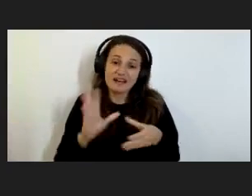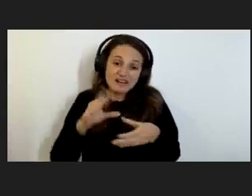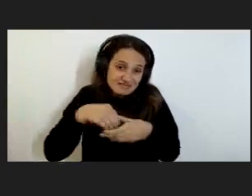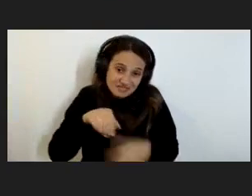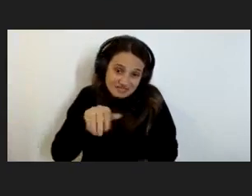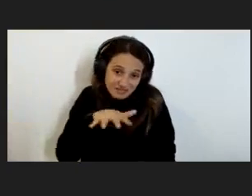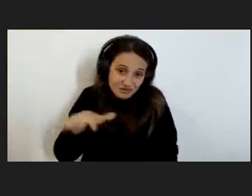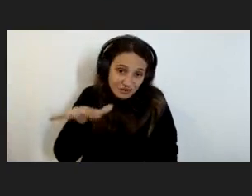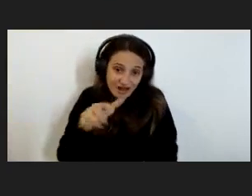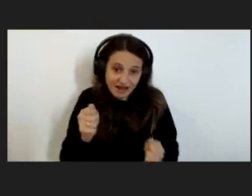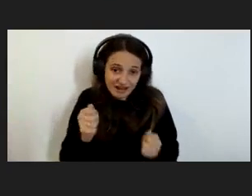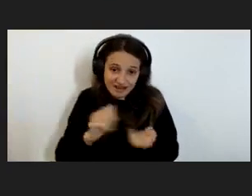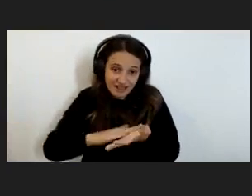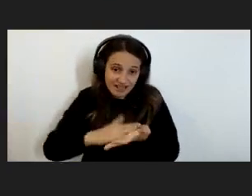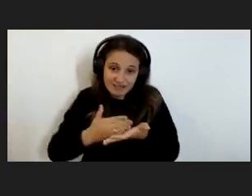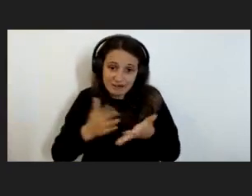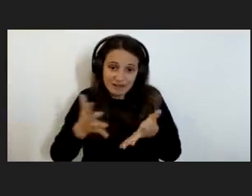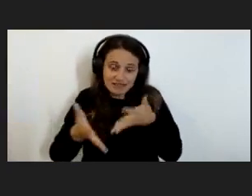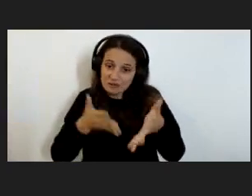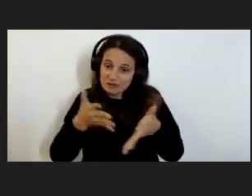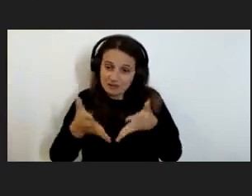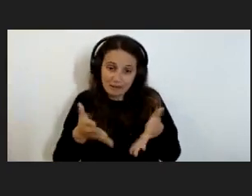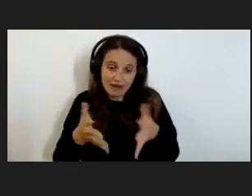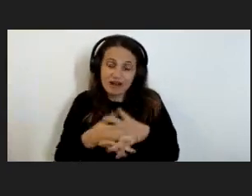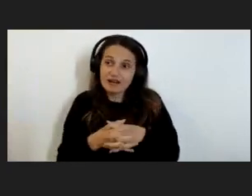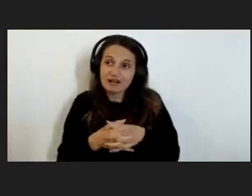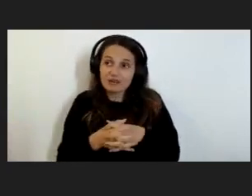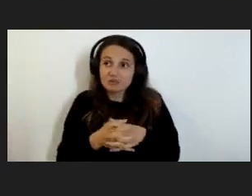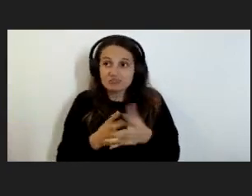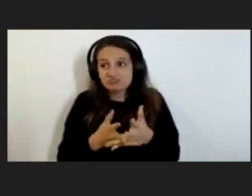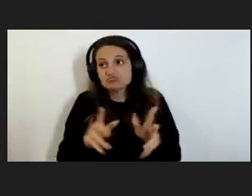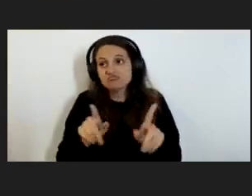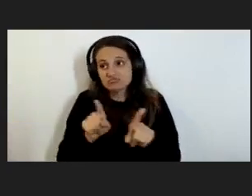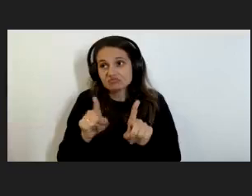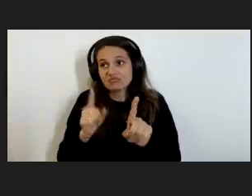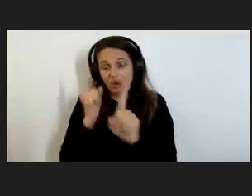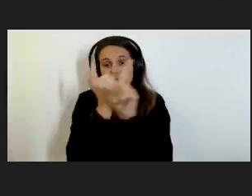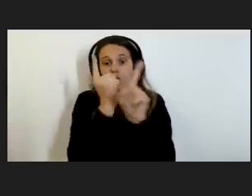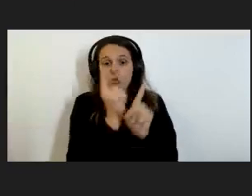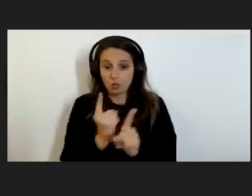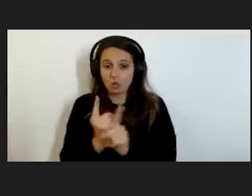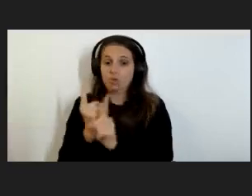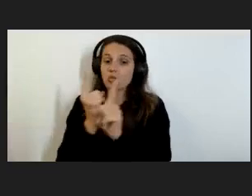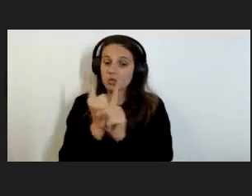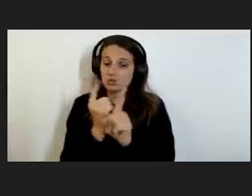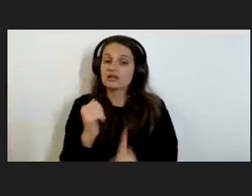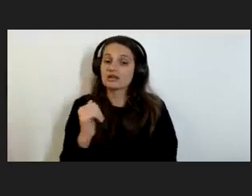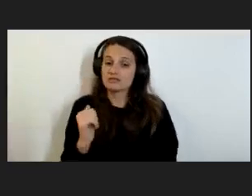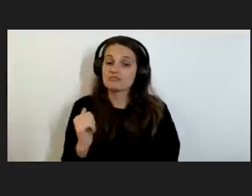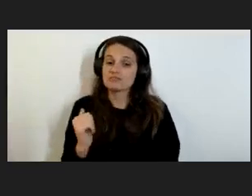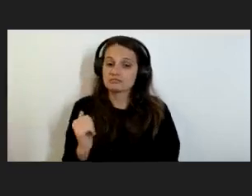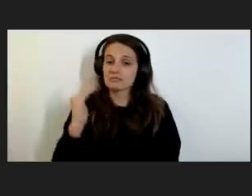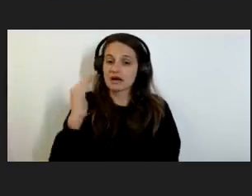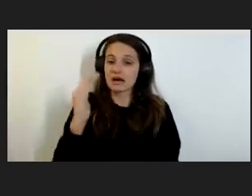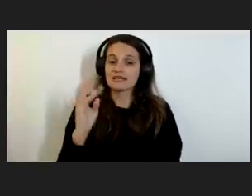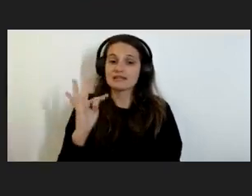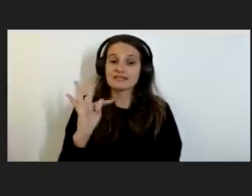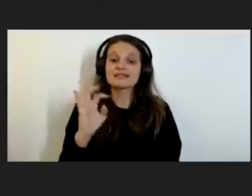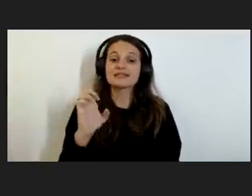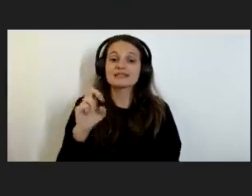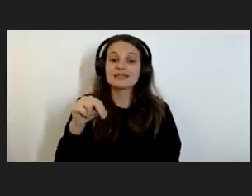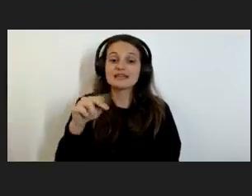de atuação, ou que a gente consegue encontrar mais a tendinite, ela é mais presente nos